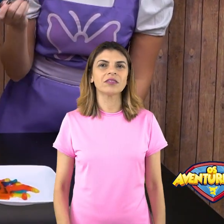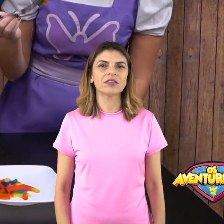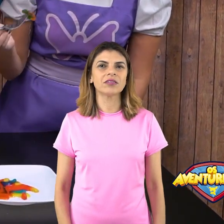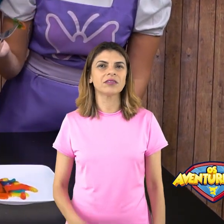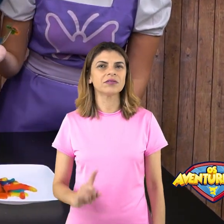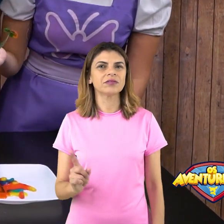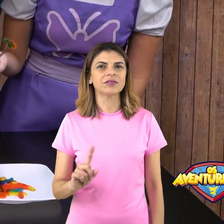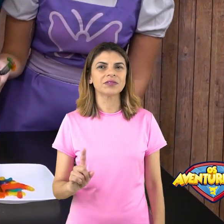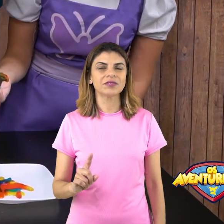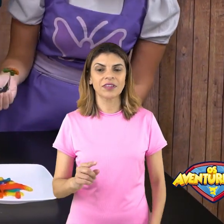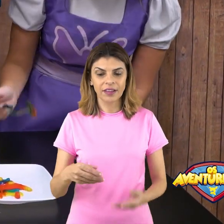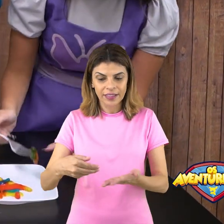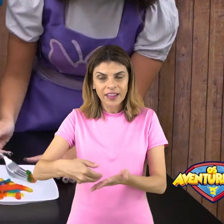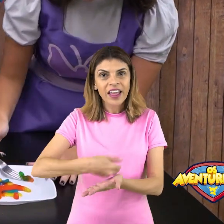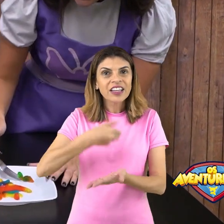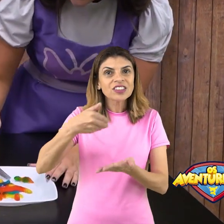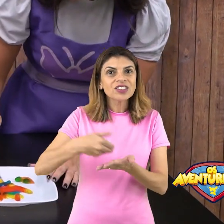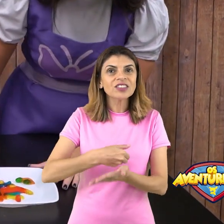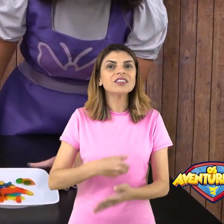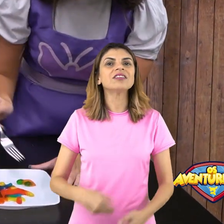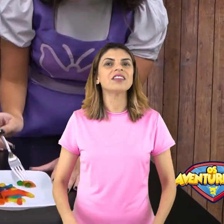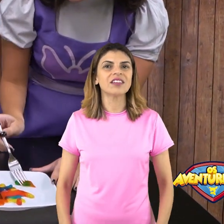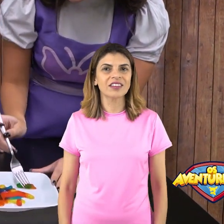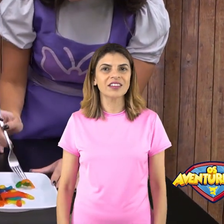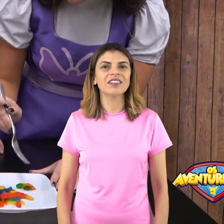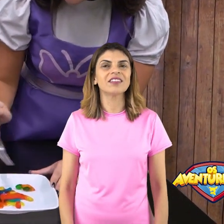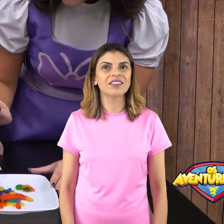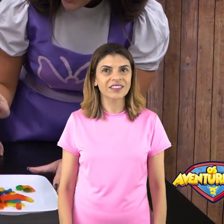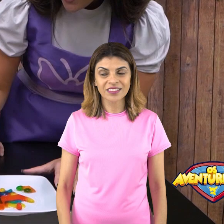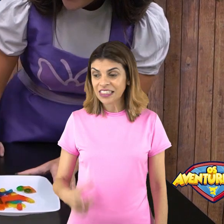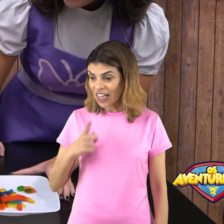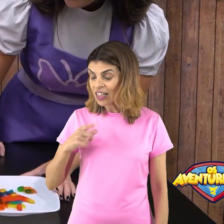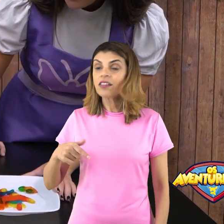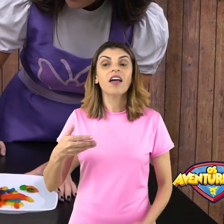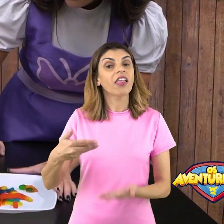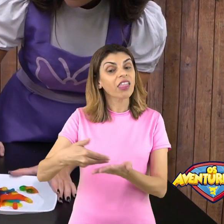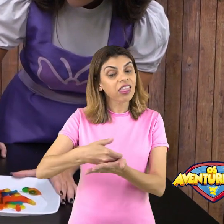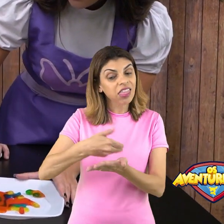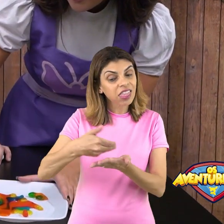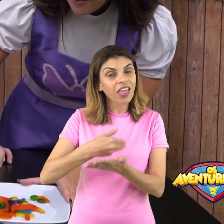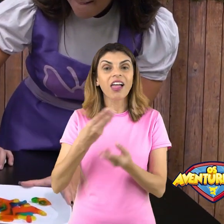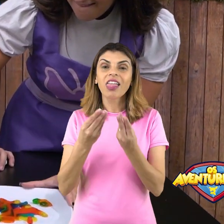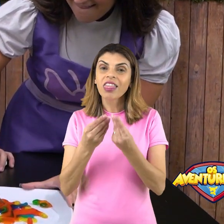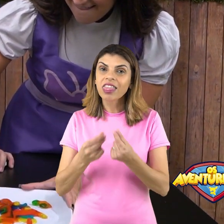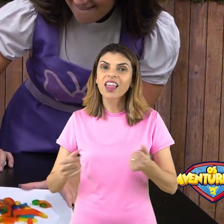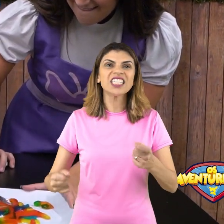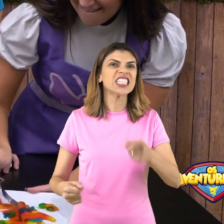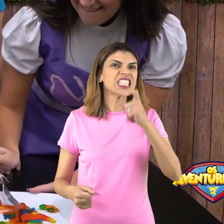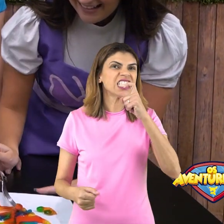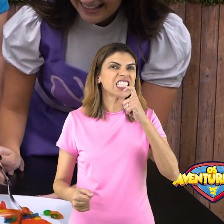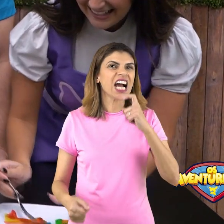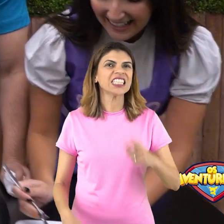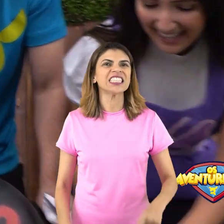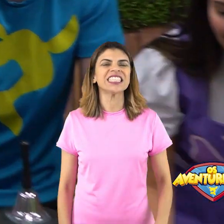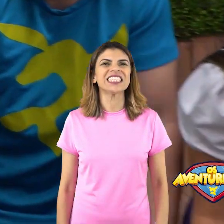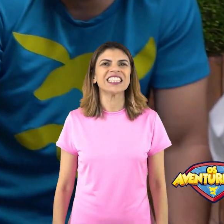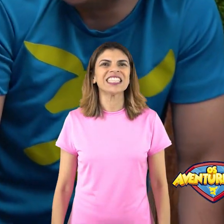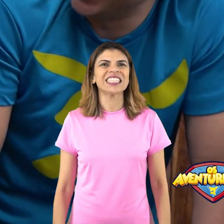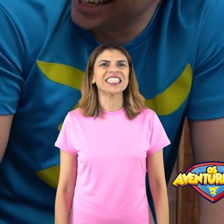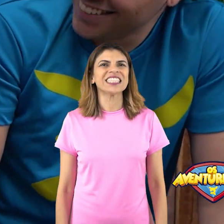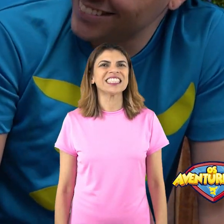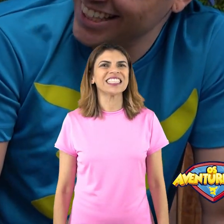Não. Derretida aqui, ó. Tá derretidinho. É, essa não tá derretida. É. Assim, não. Pega aqui, ó, do meio. Vai, come a congelada aí, vê o que que dá.